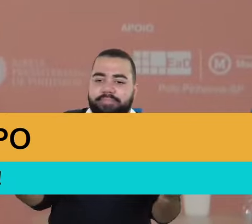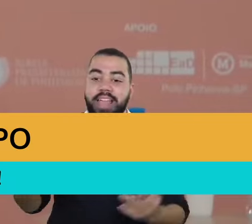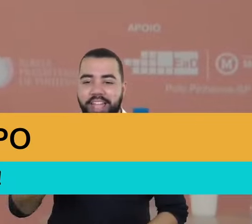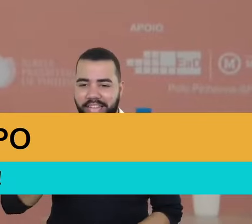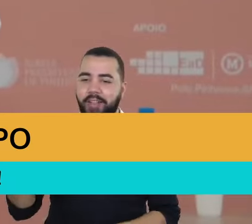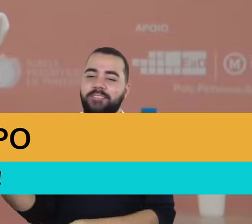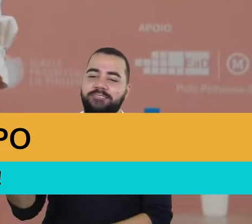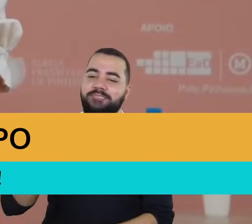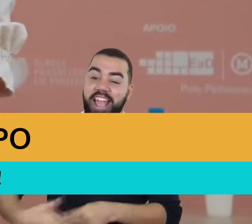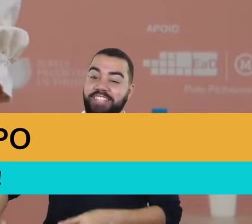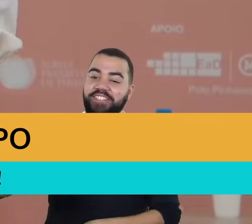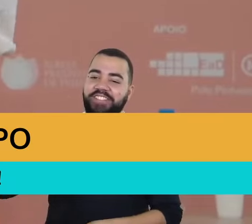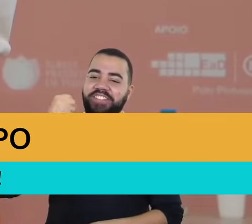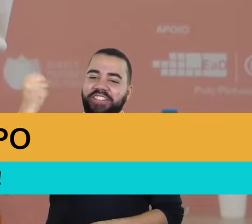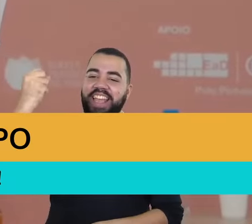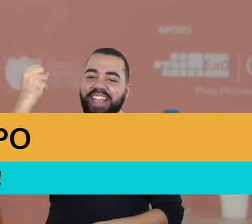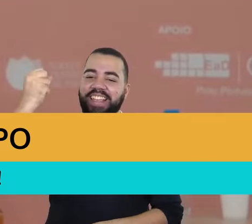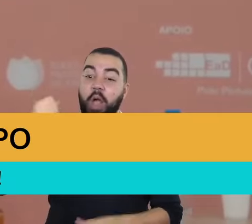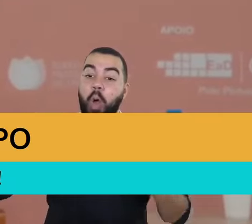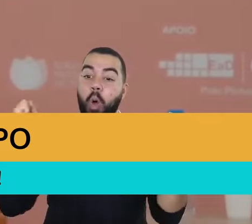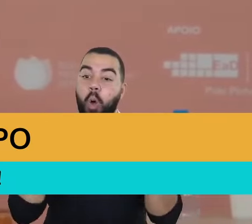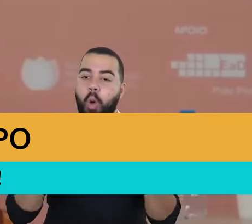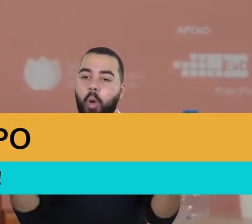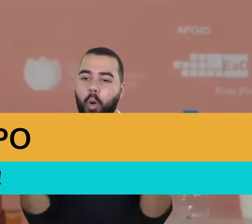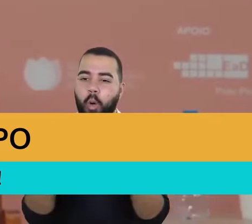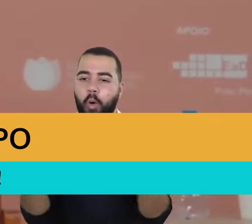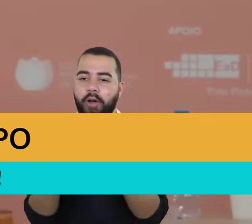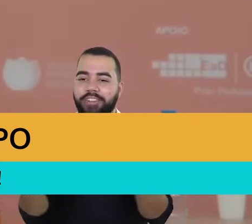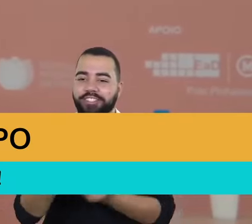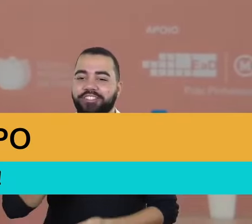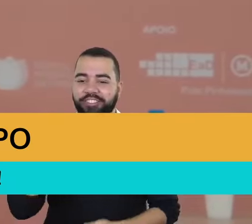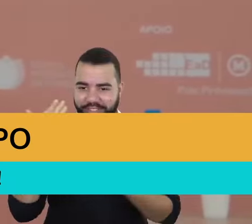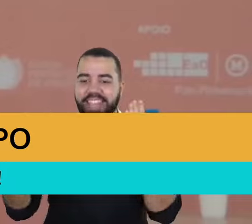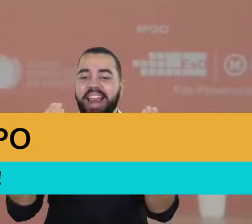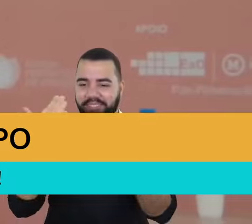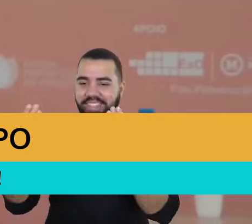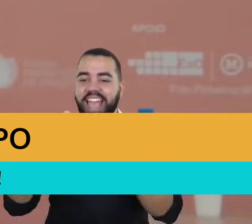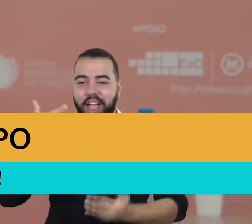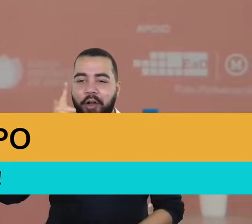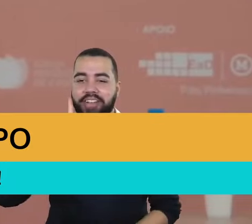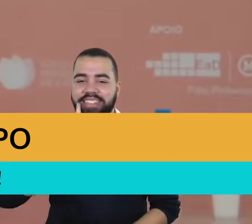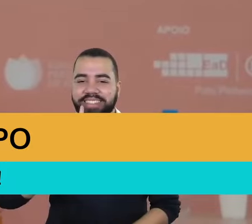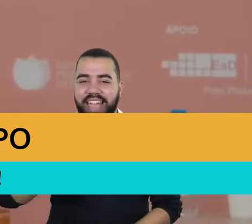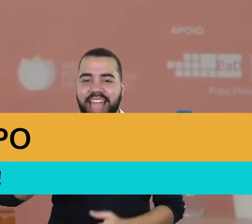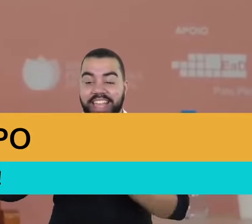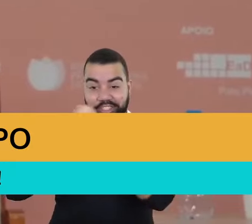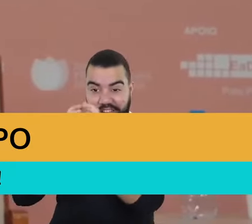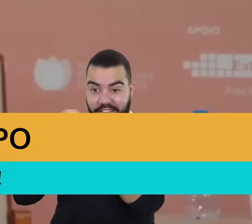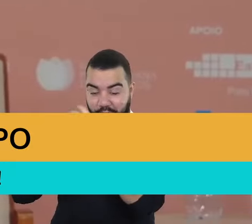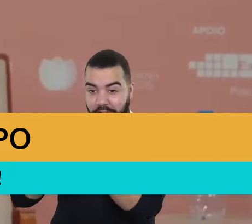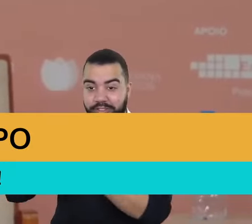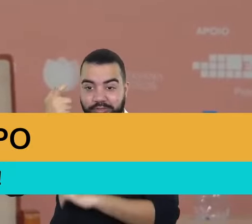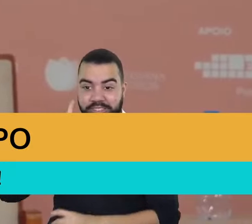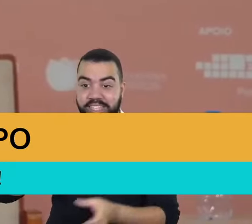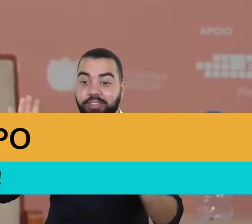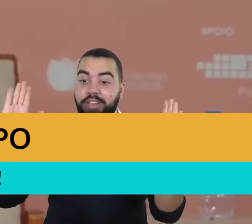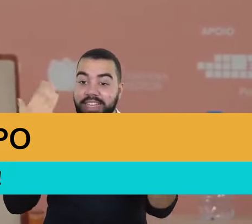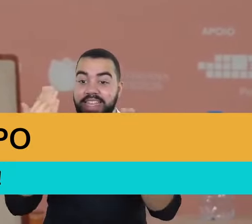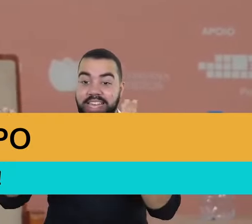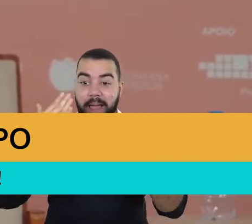na vida, e daí hoje a gente consegue tratar, conseguir me diagnosticar, conseguir ter acesso, e hoje tudo é mais